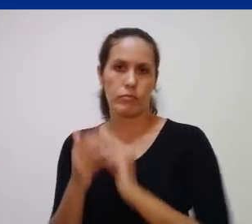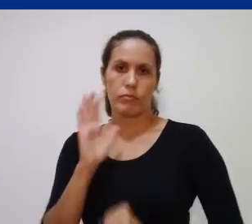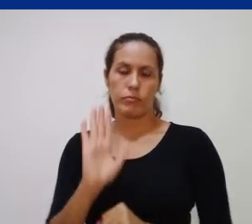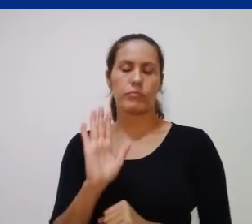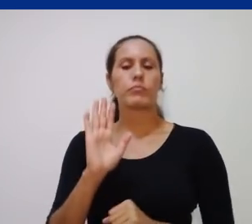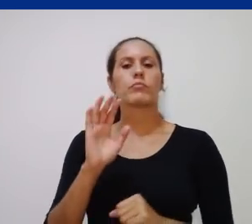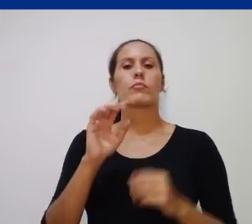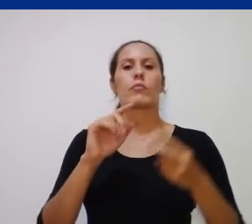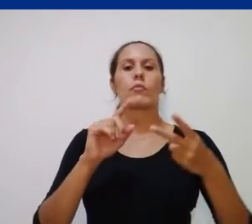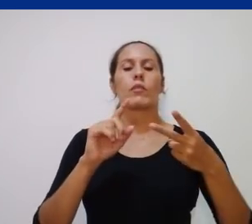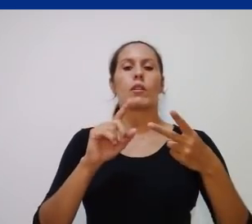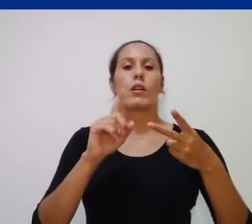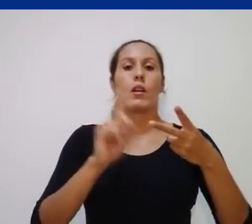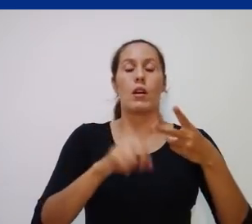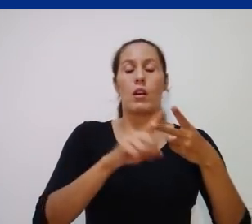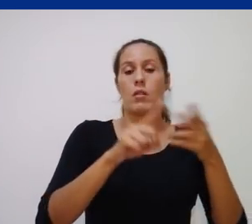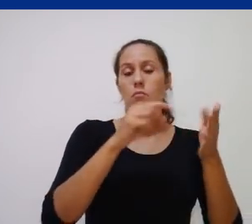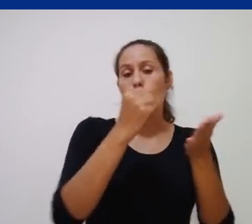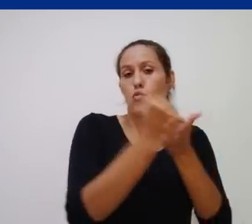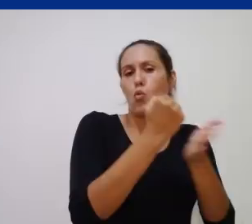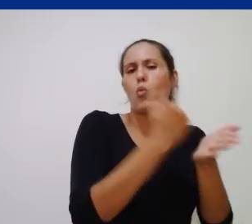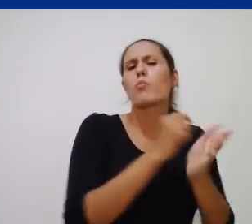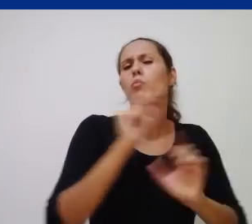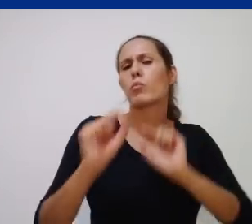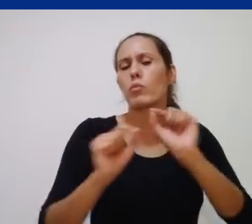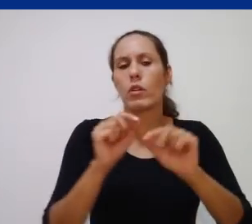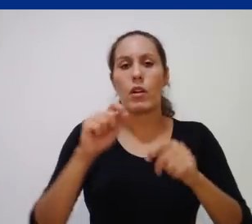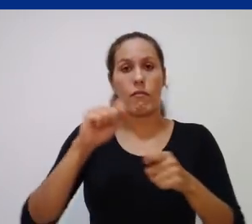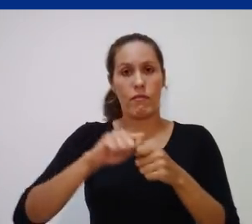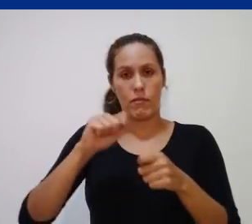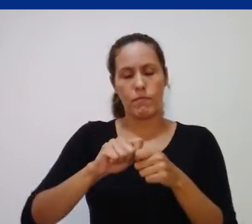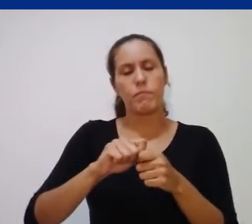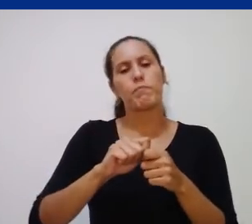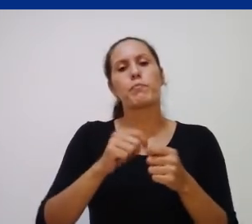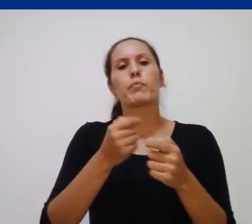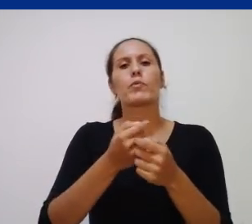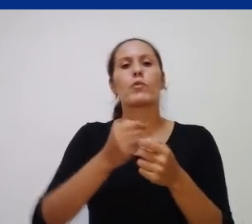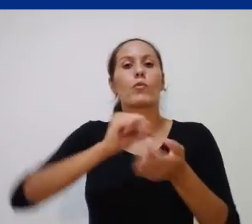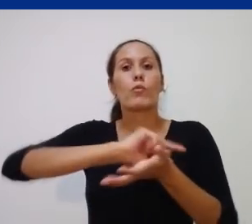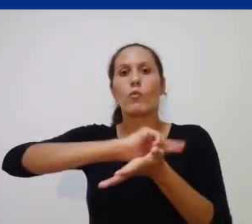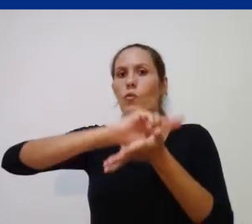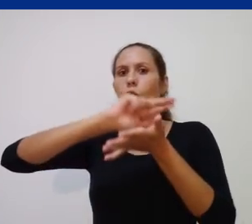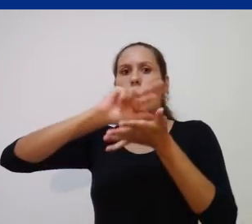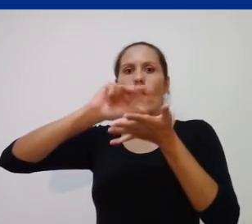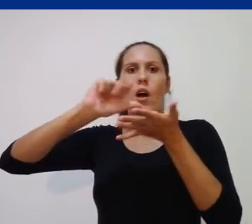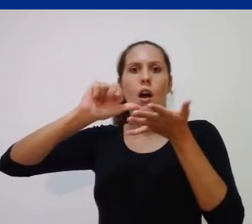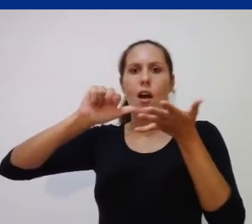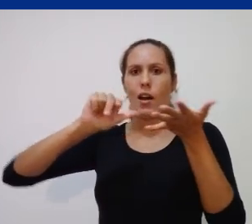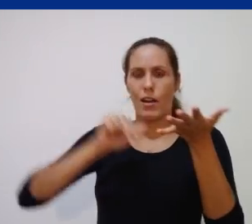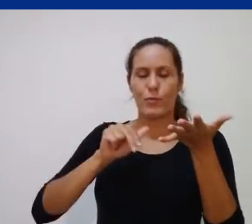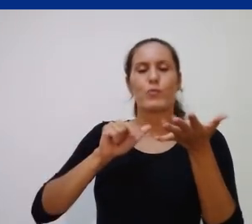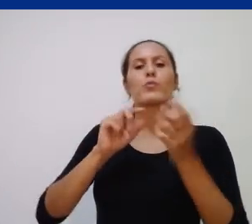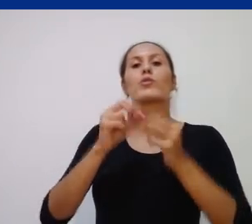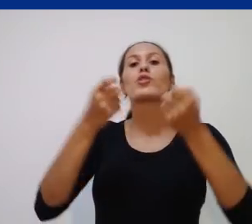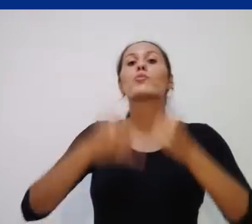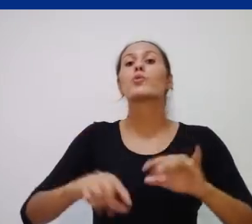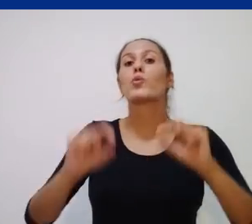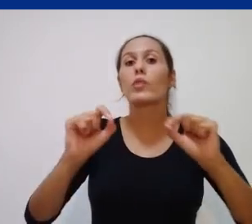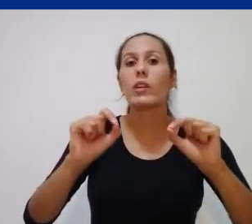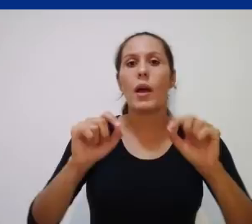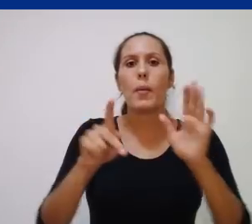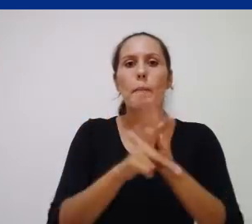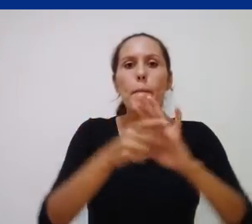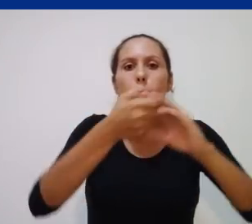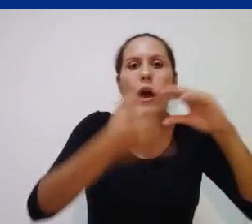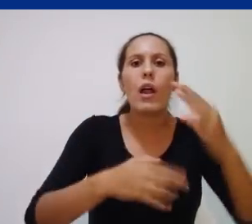realizada a partir de fontes diversificadas e, como o próprio nome diz, de caráter documental. Por exemplo,